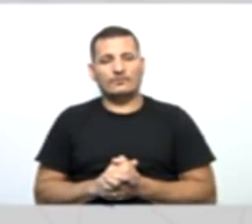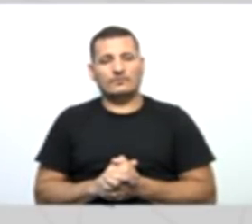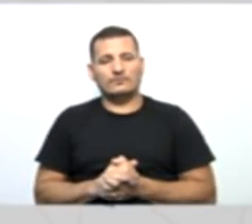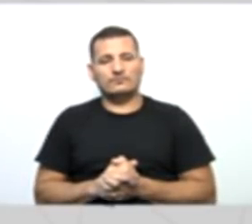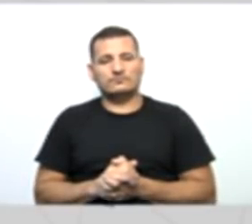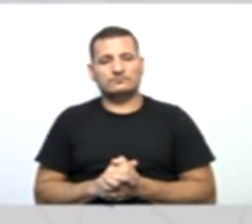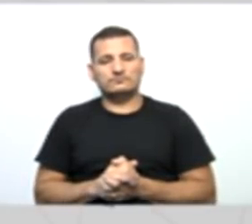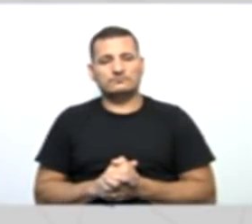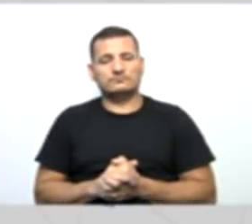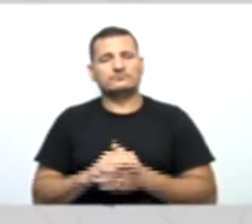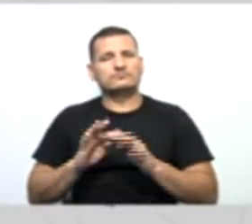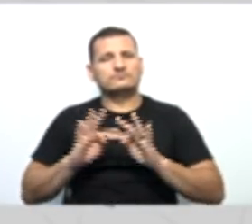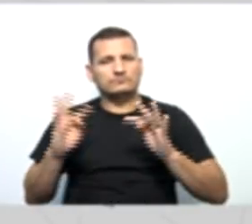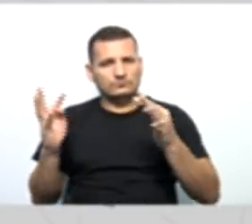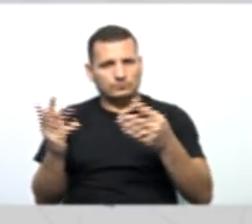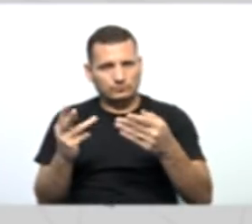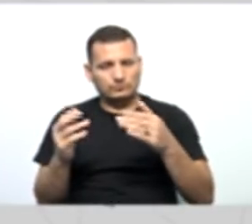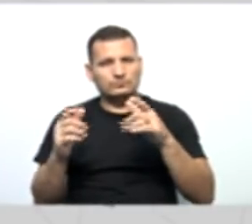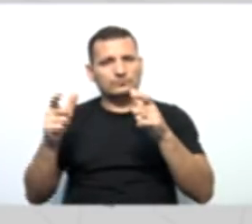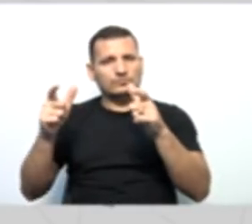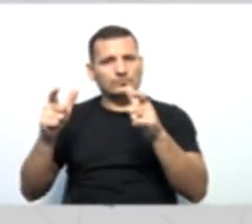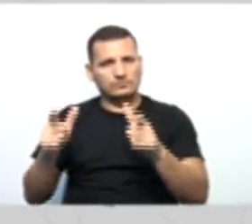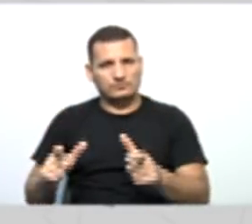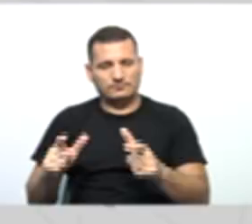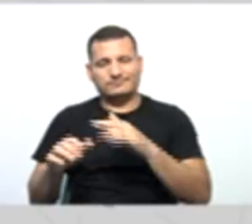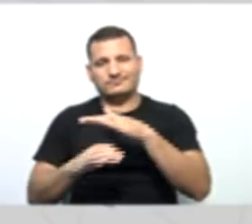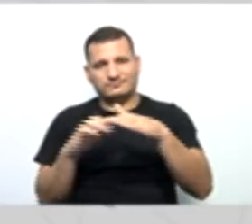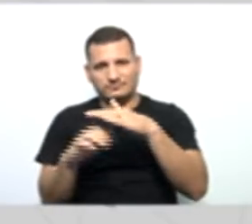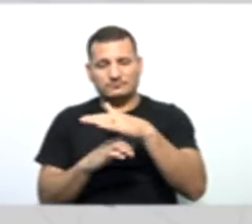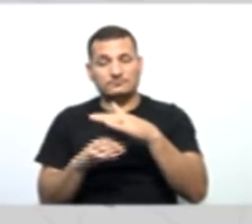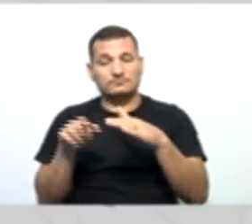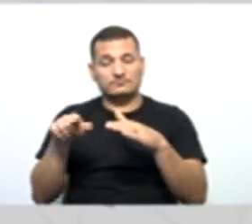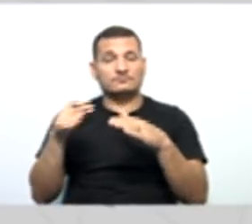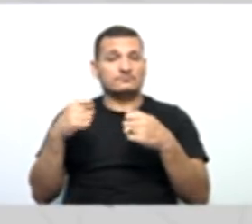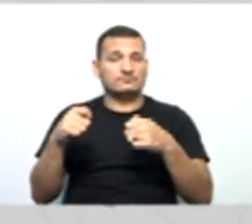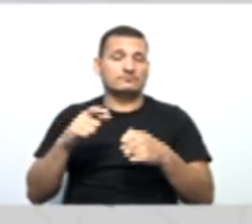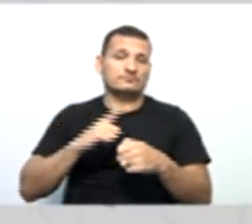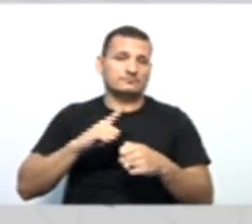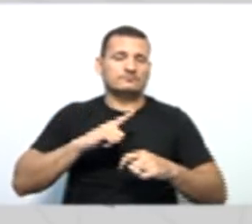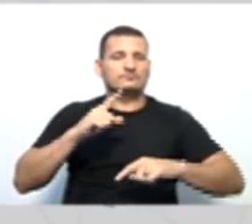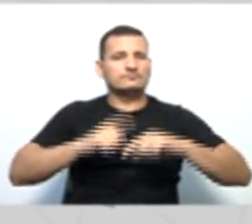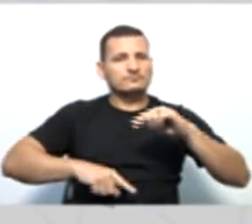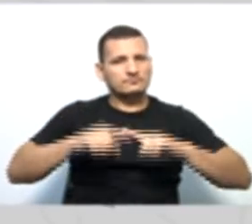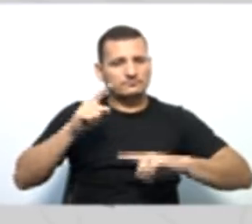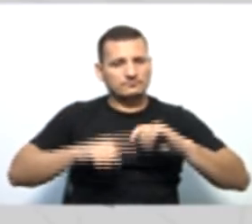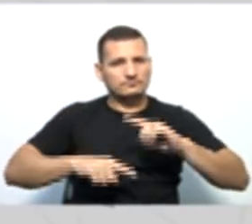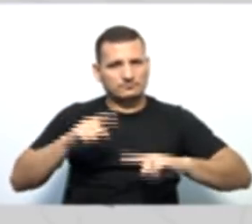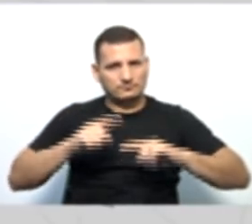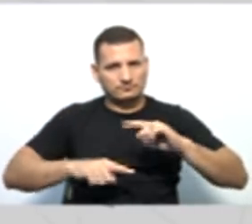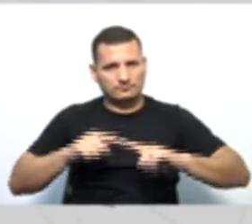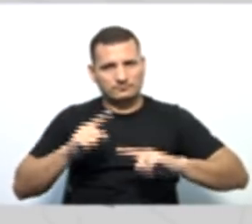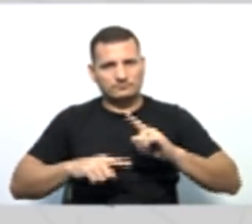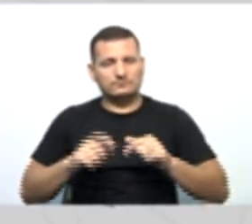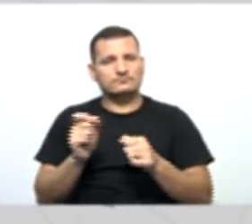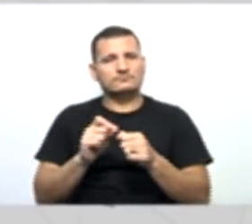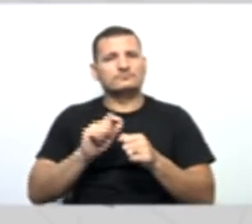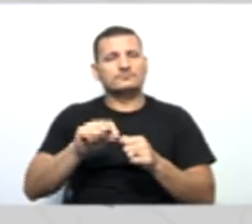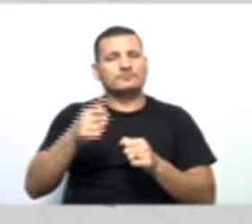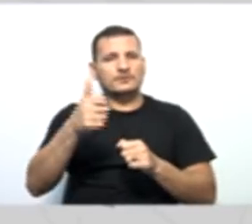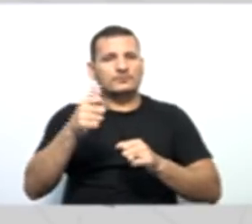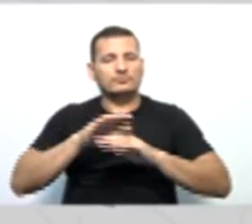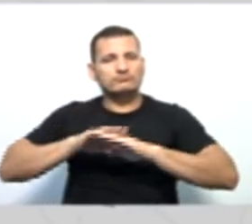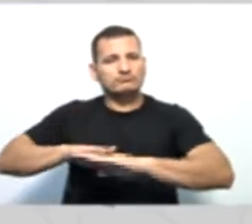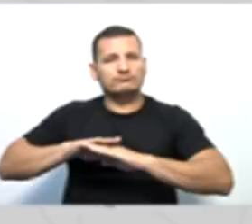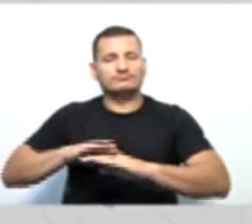diz, todo estabelecimento deverá estar equipado com material necessário à prestação dos primeiros